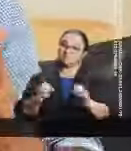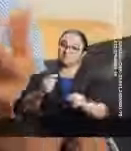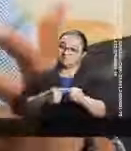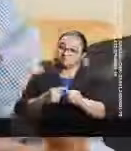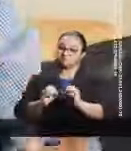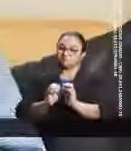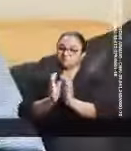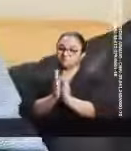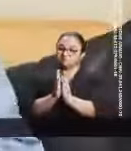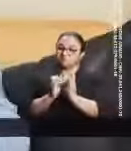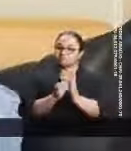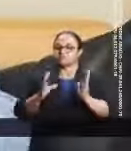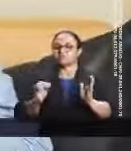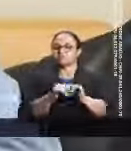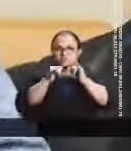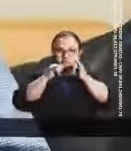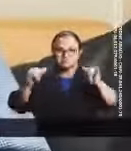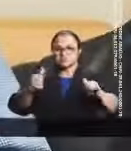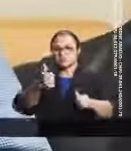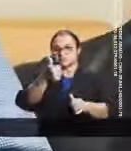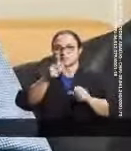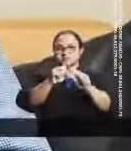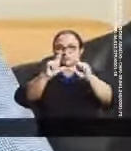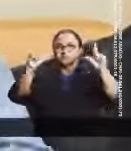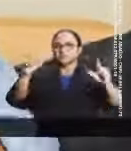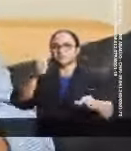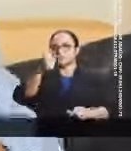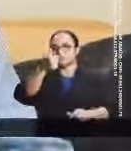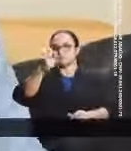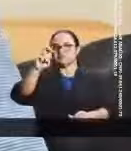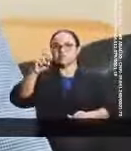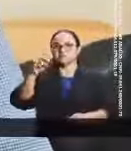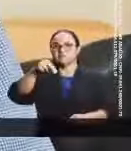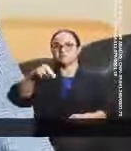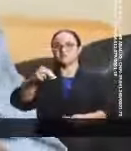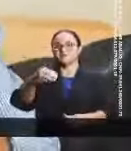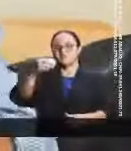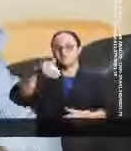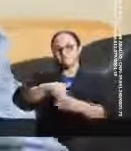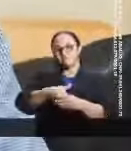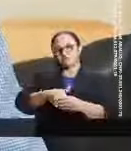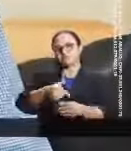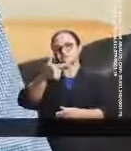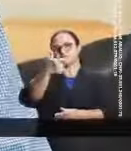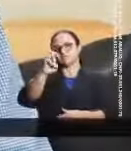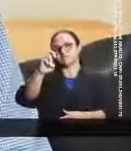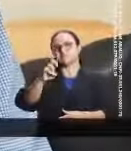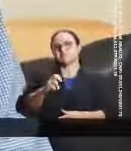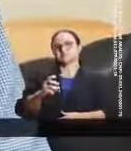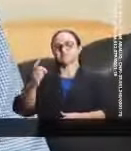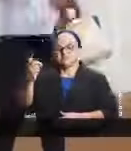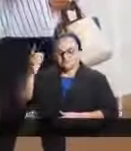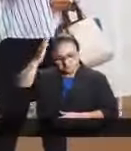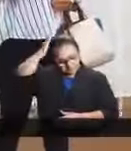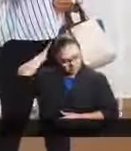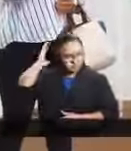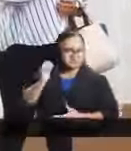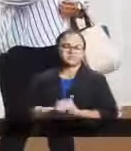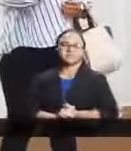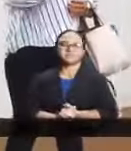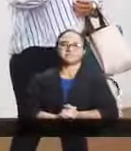de boas notícias dia Quinze de Novembro não esqueça EA 1590 voto de 25 pode vir de